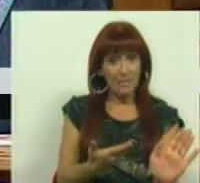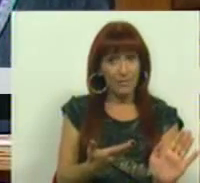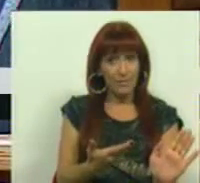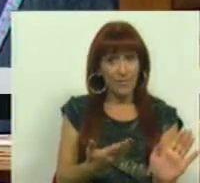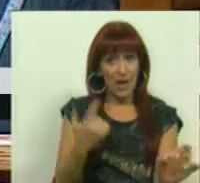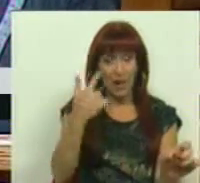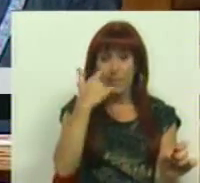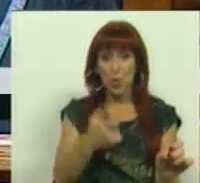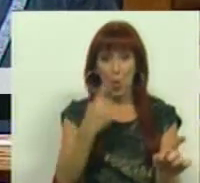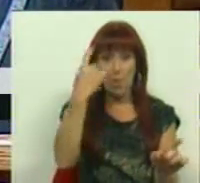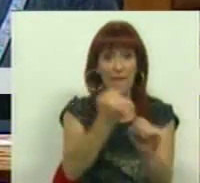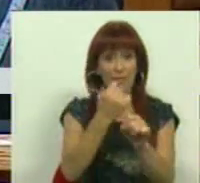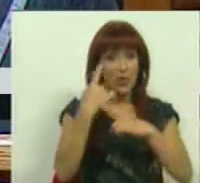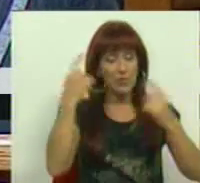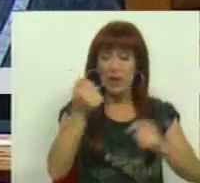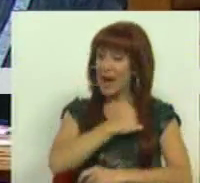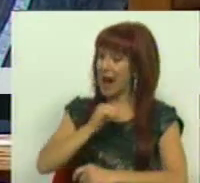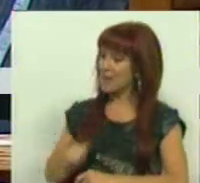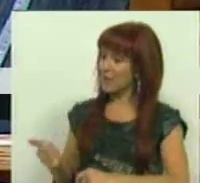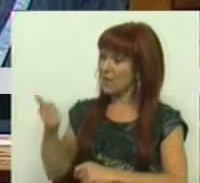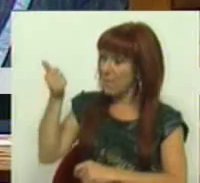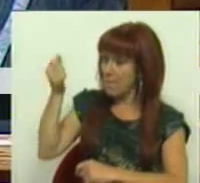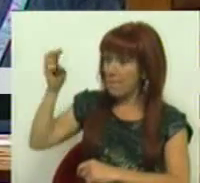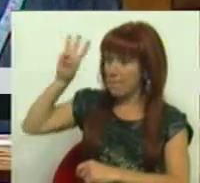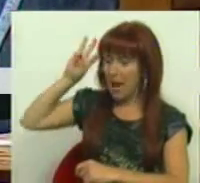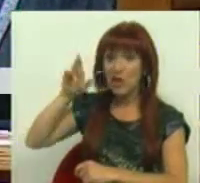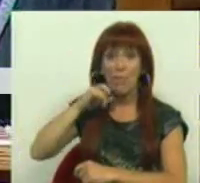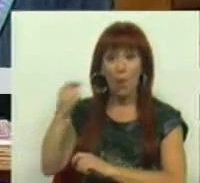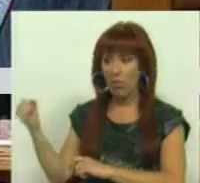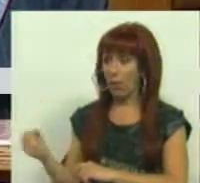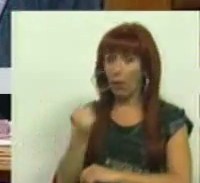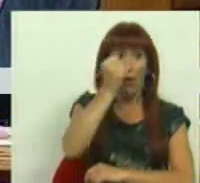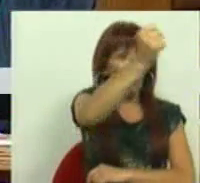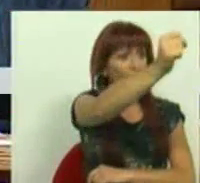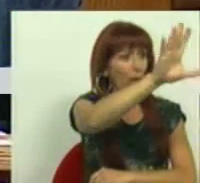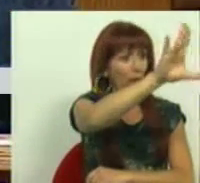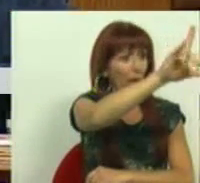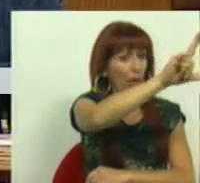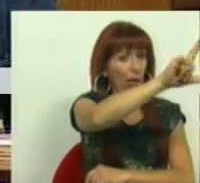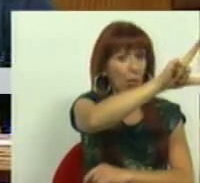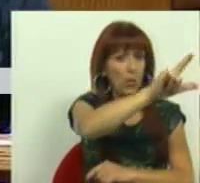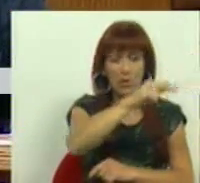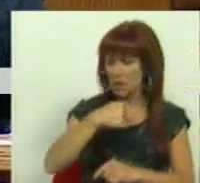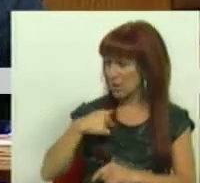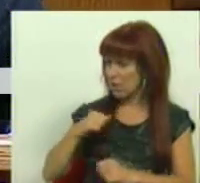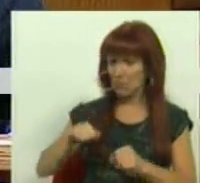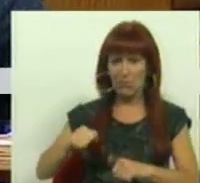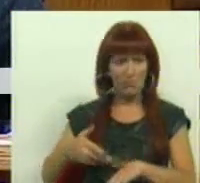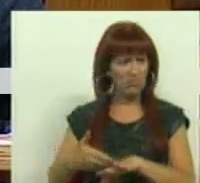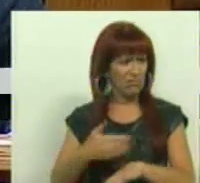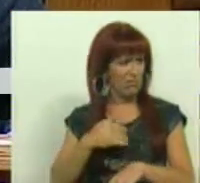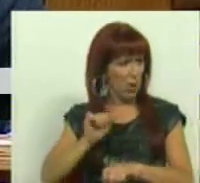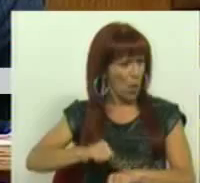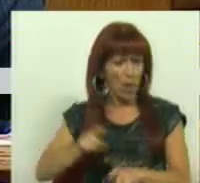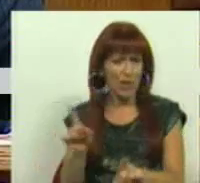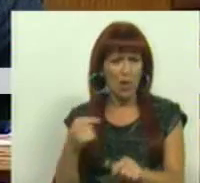um funcionário público que resida em Beja pode muito bem ser colocado em Lisboa sem o seu acordo prévio, sem